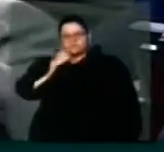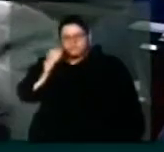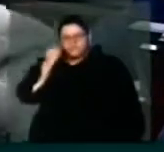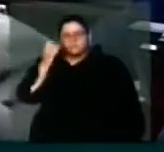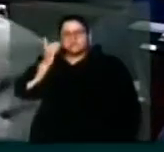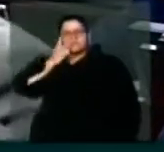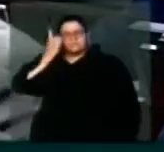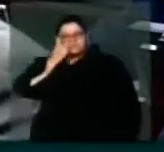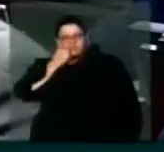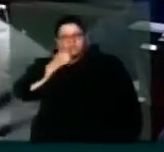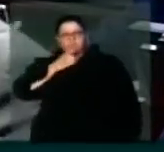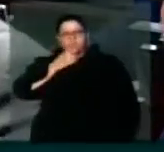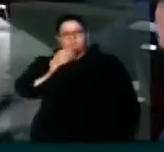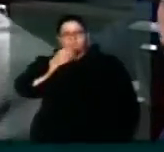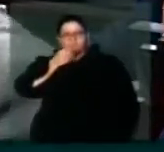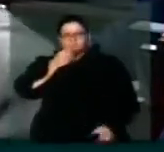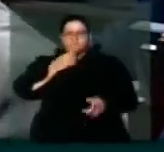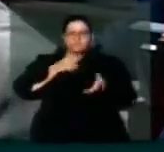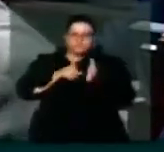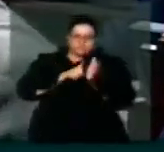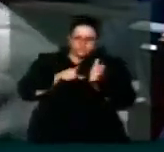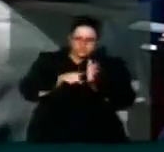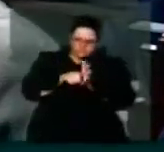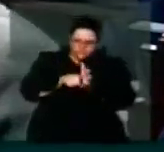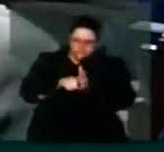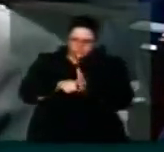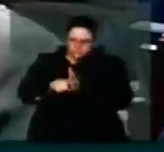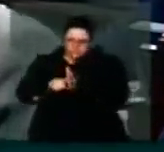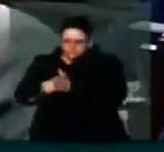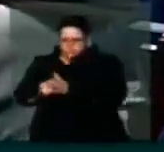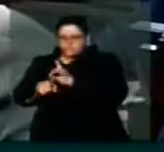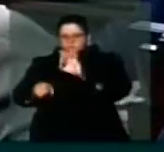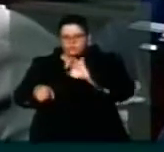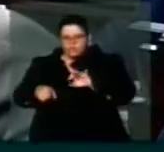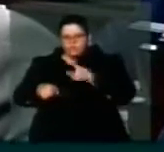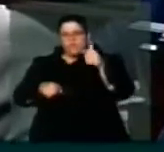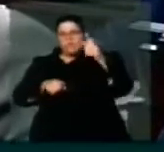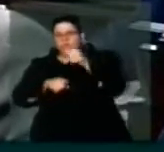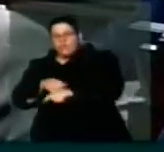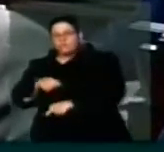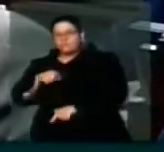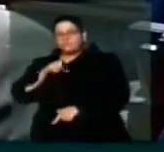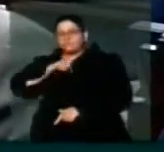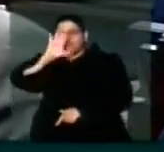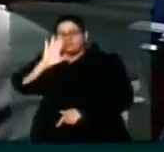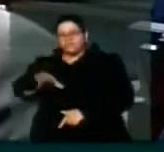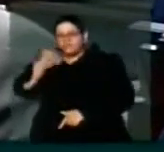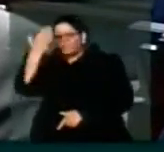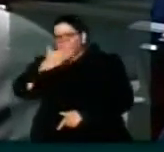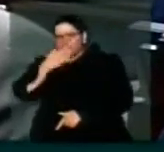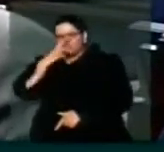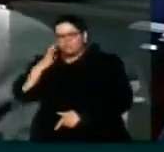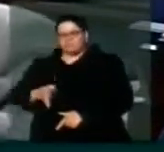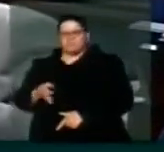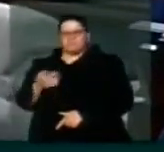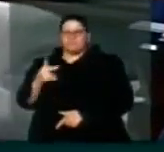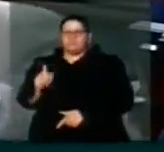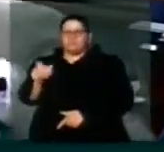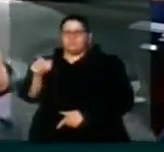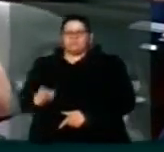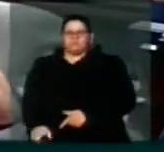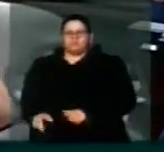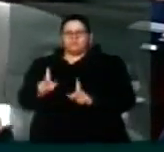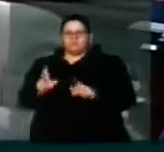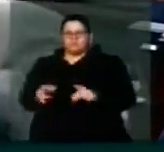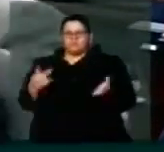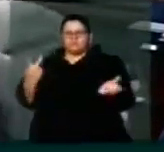ser investigados, como ele fez, e outros já denunciados, como aconteceu em 2005. E o procurador,